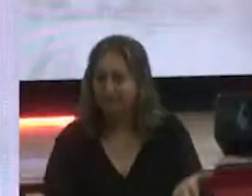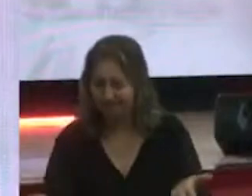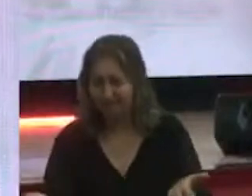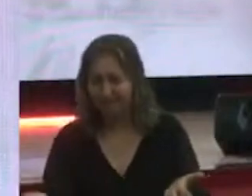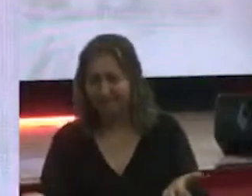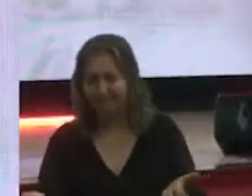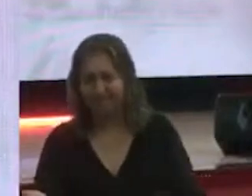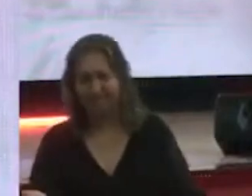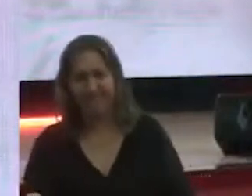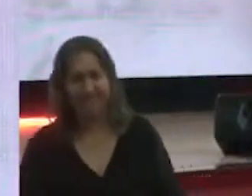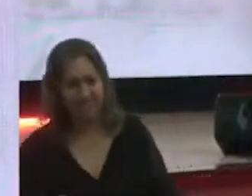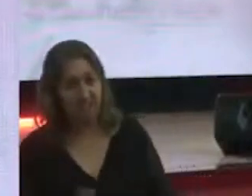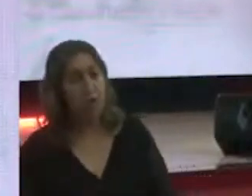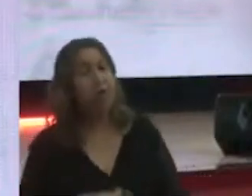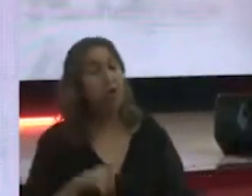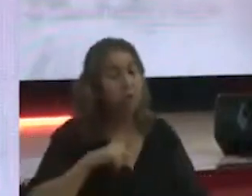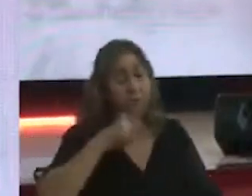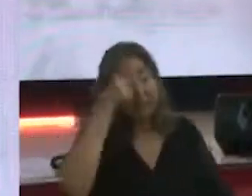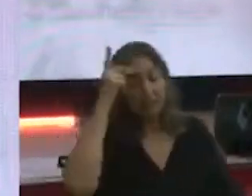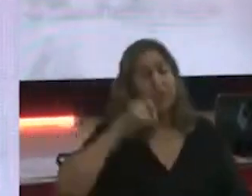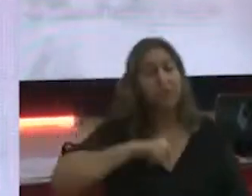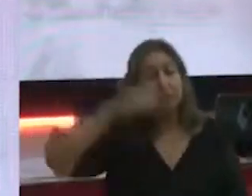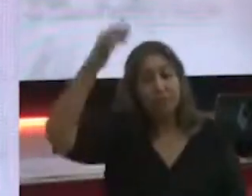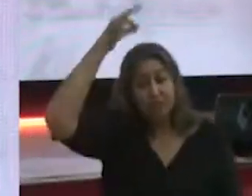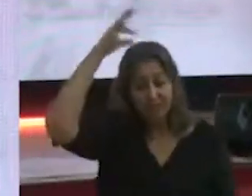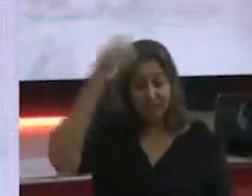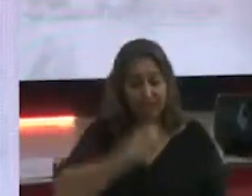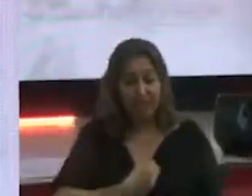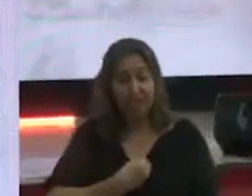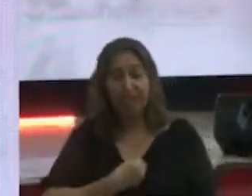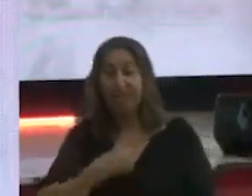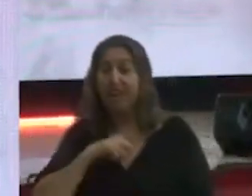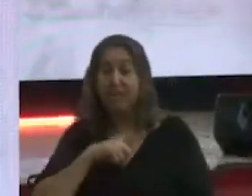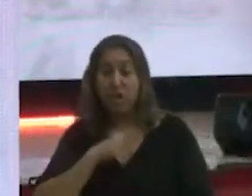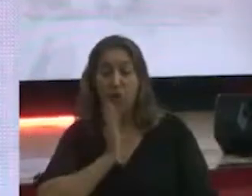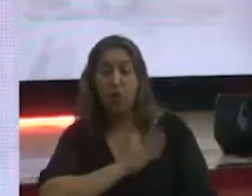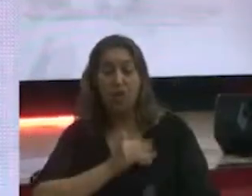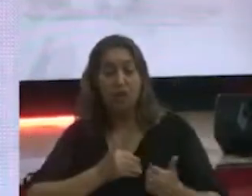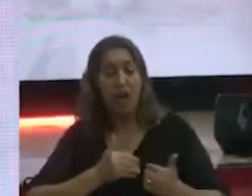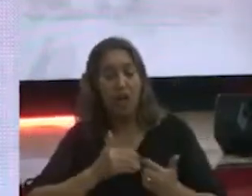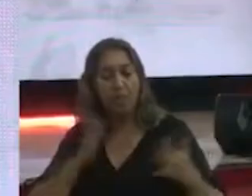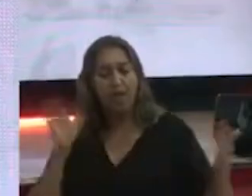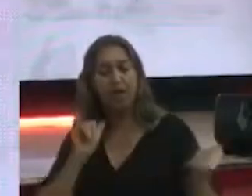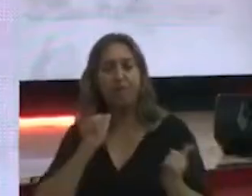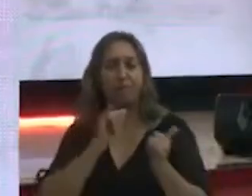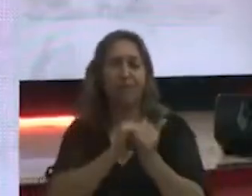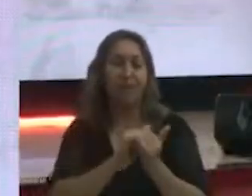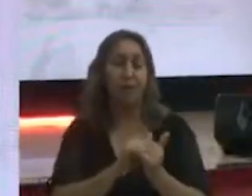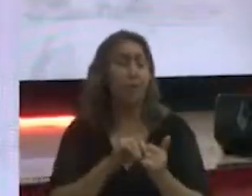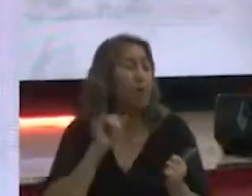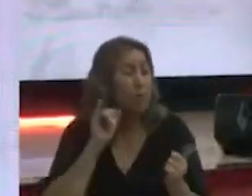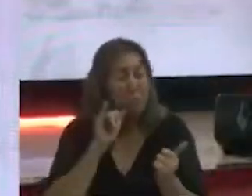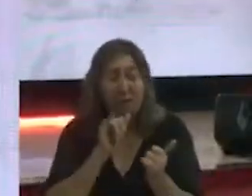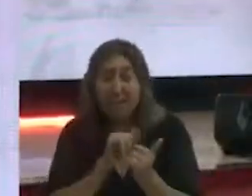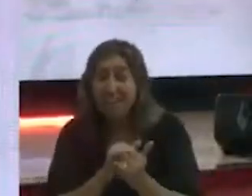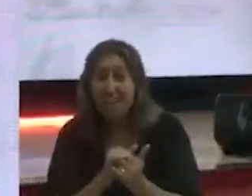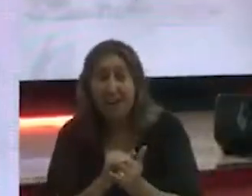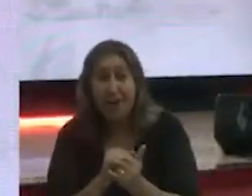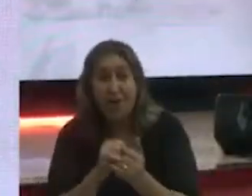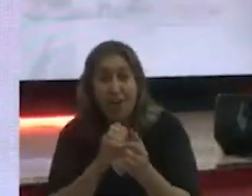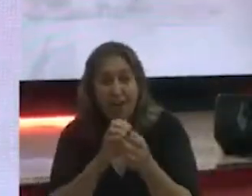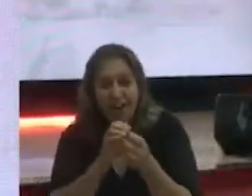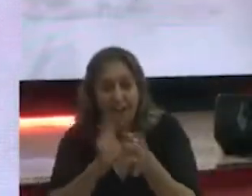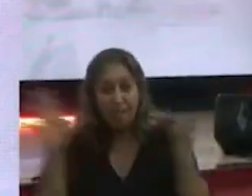leve aberto para o perdão o perdão destrava bênçãos que estão